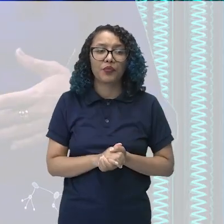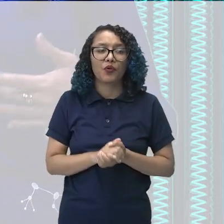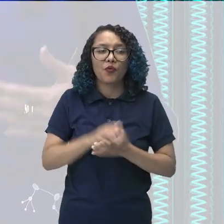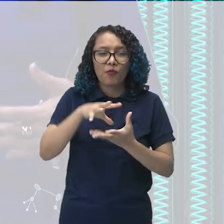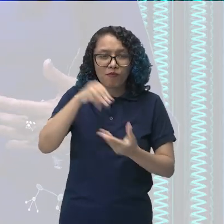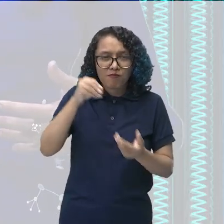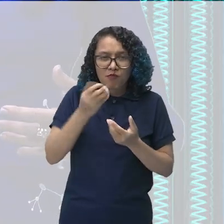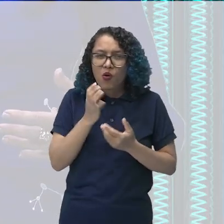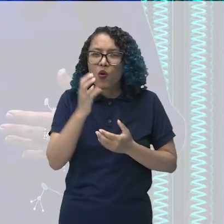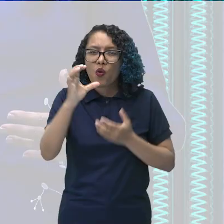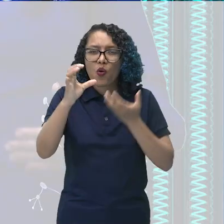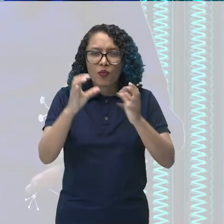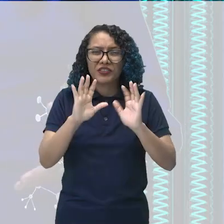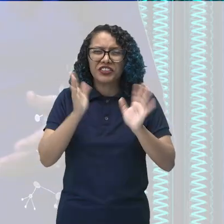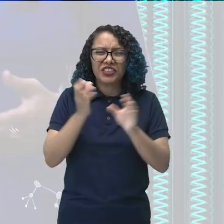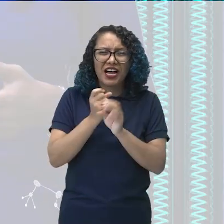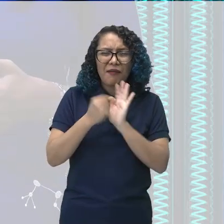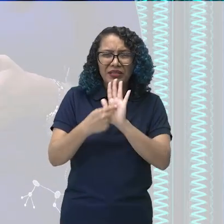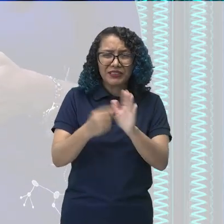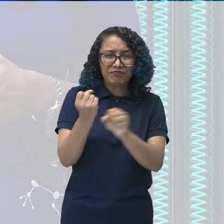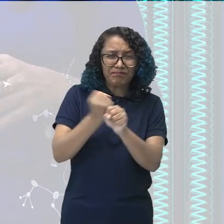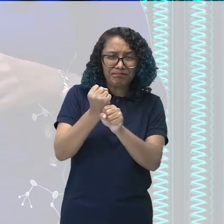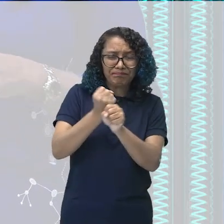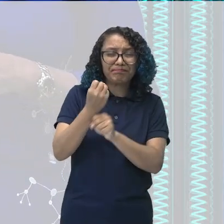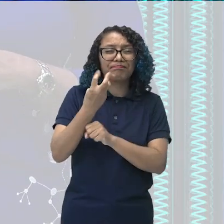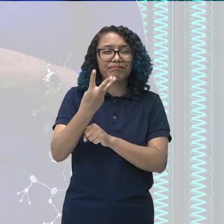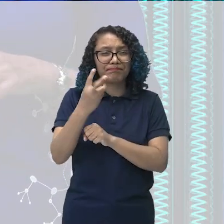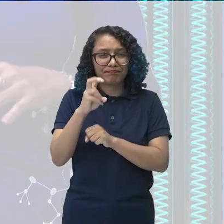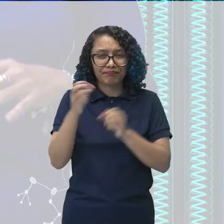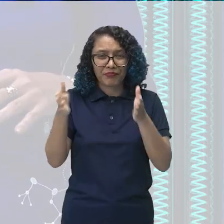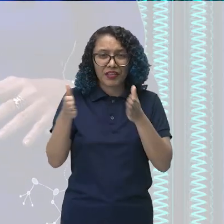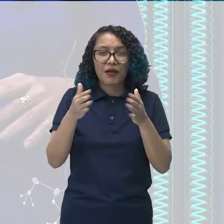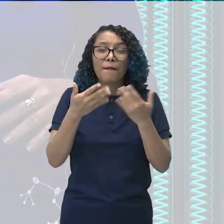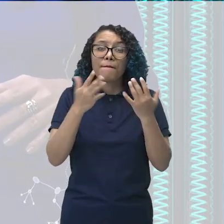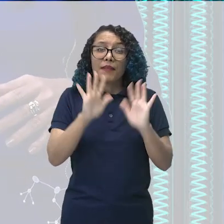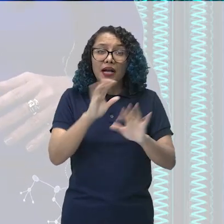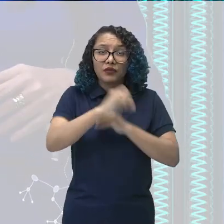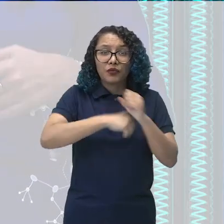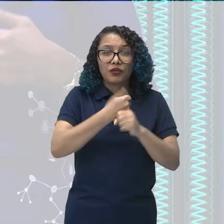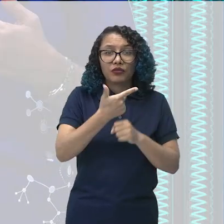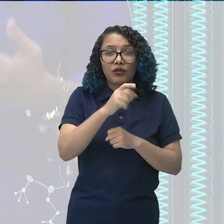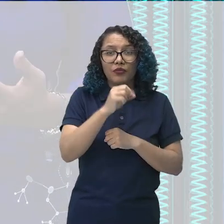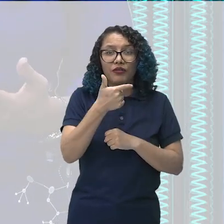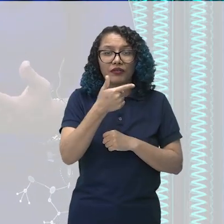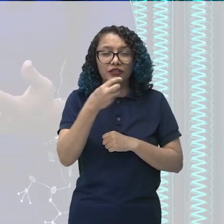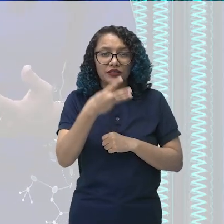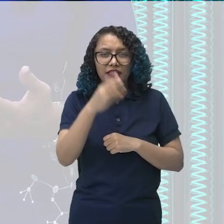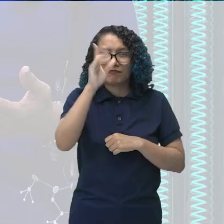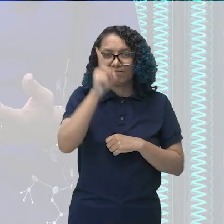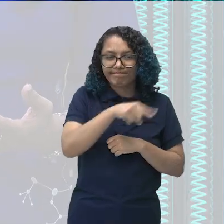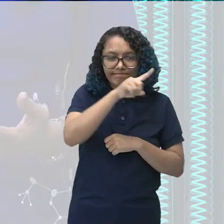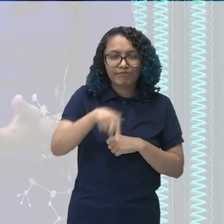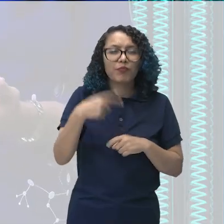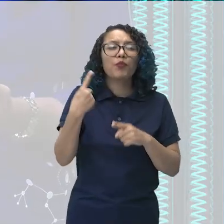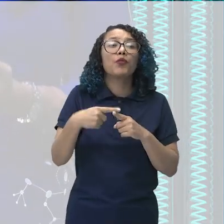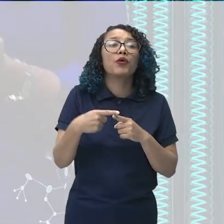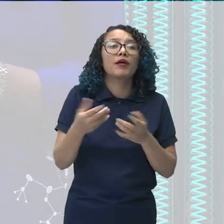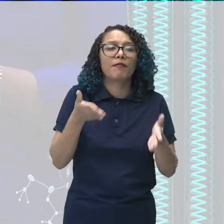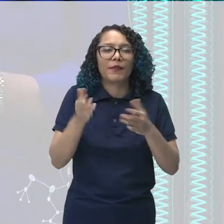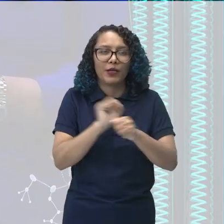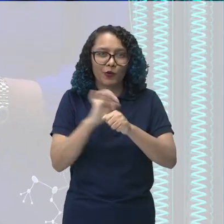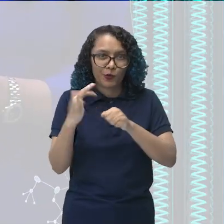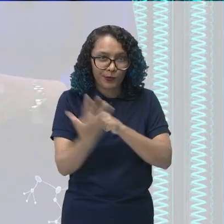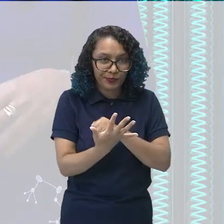cartaz 35 anos. Em 2023, ele foi cancelado definitivamente devido à pandemia. Então,